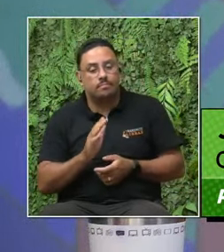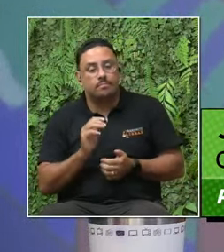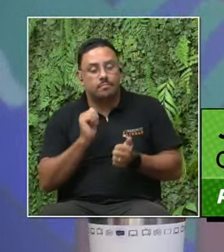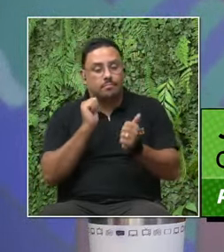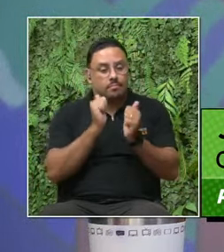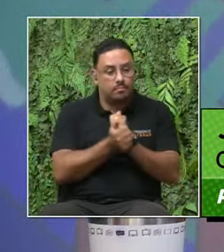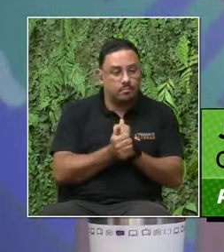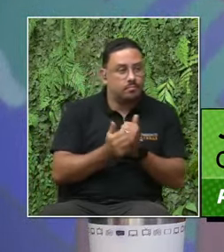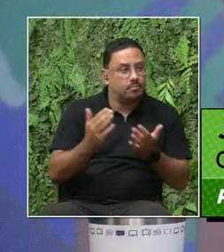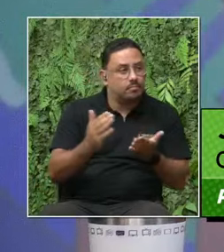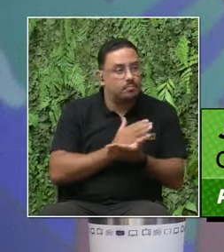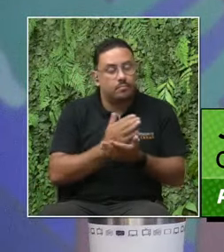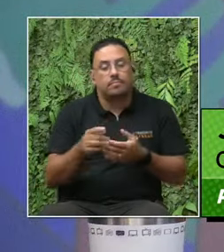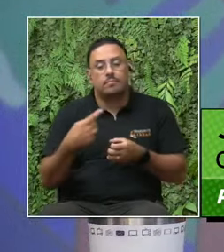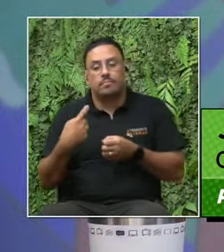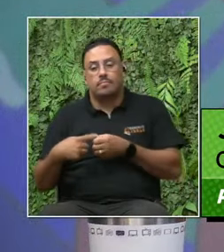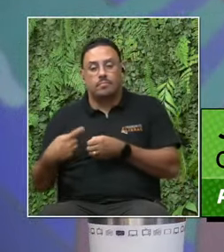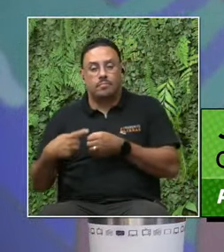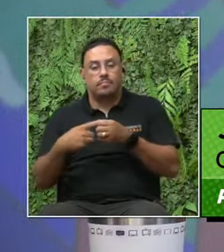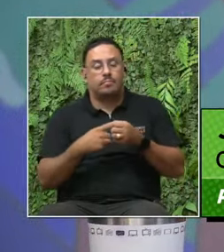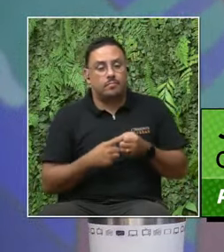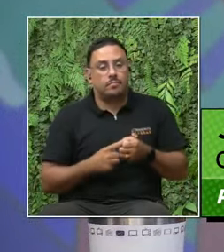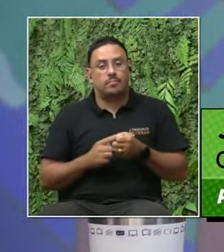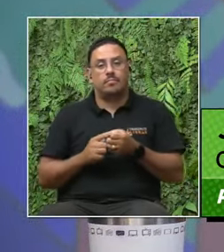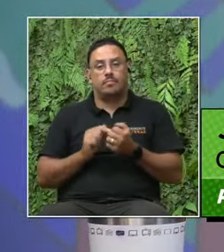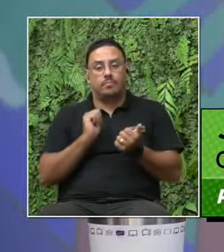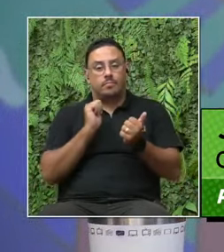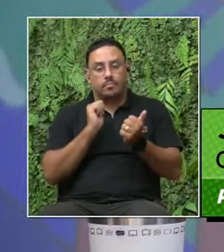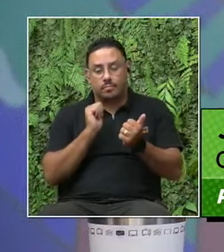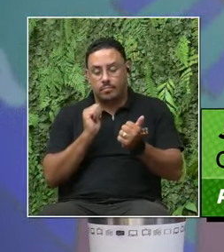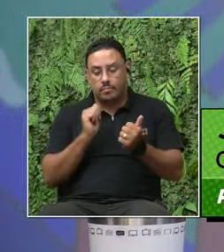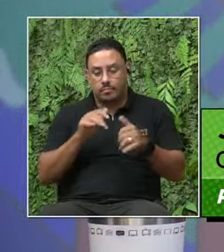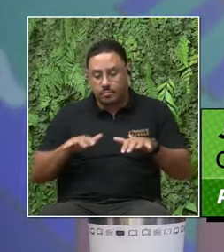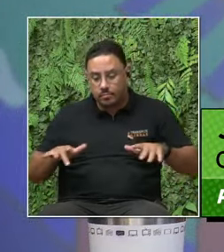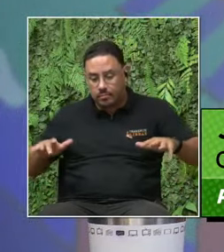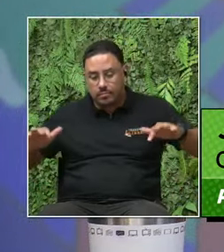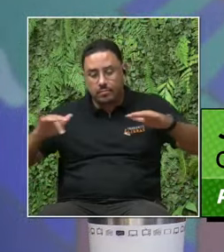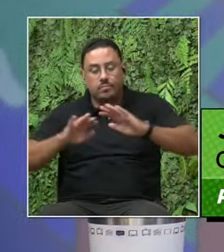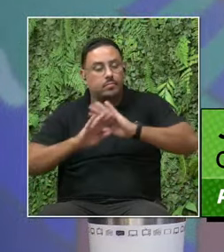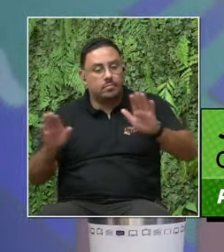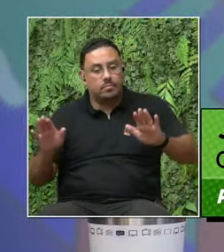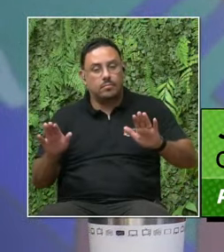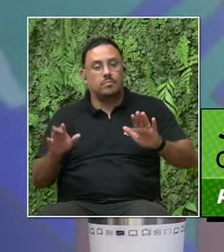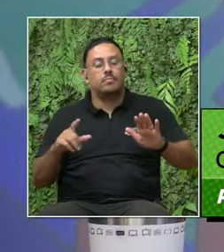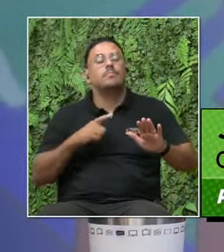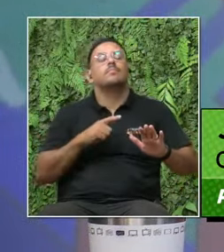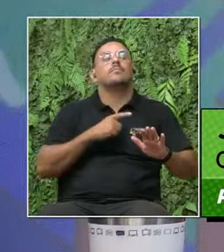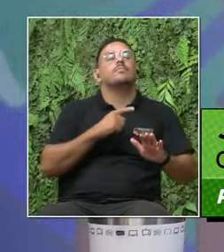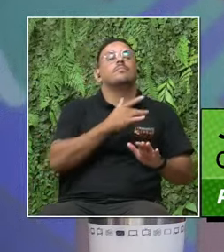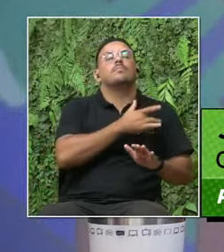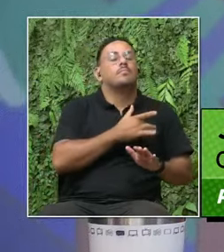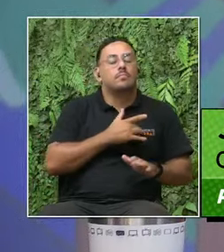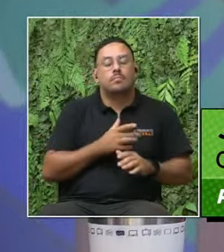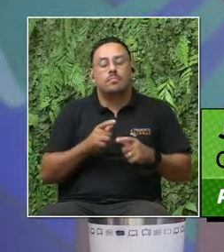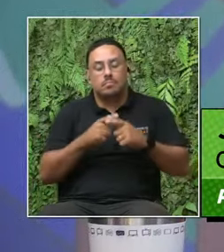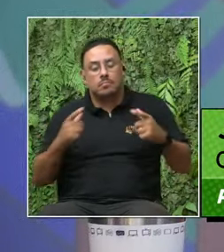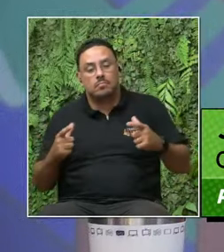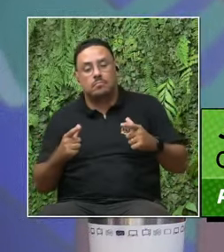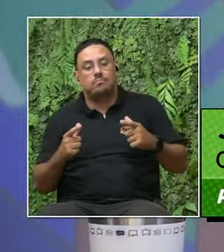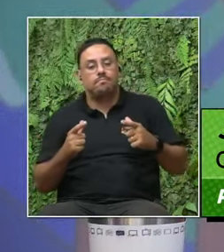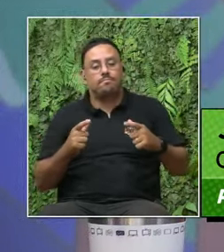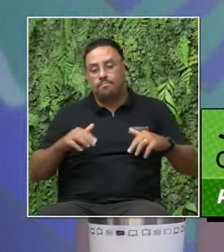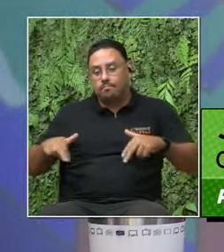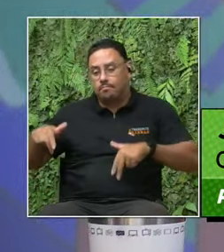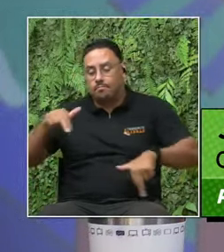né algumas cidades e a cidade se movimenta não necessariamente só por causa que o time grande vai lá mas se movimenta